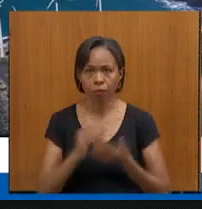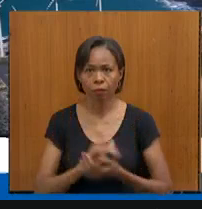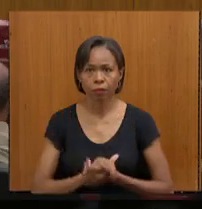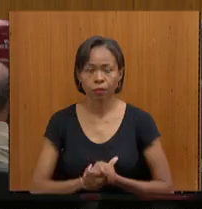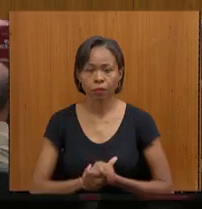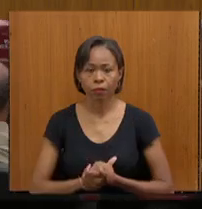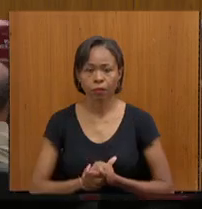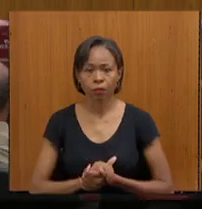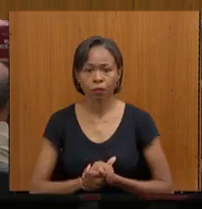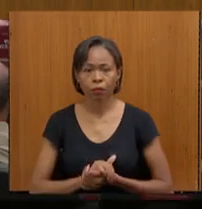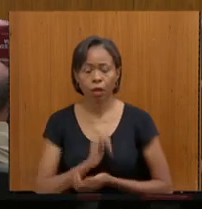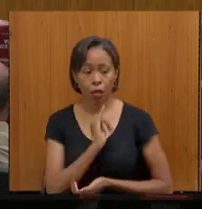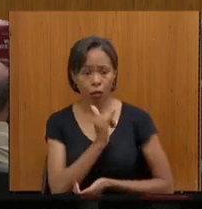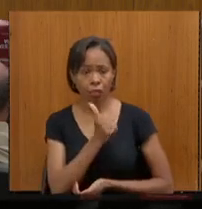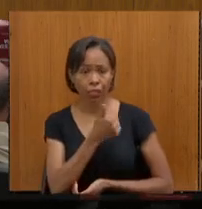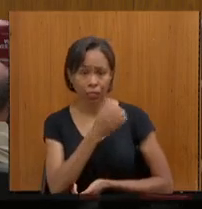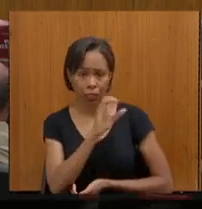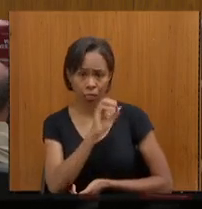minutos